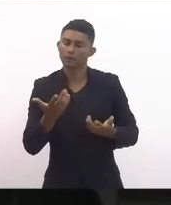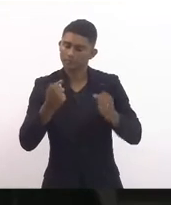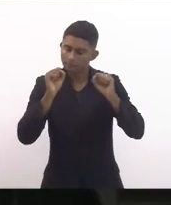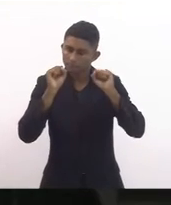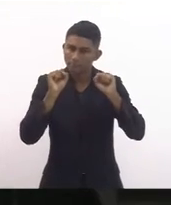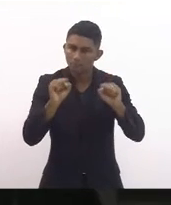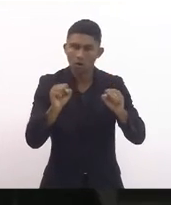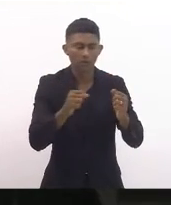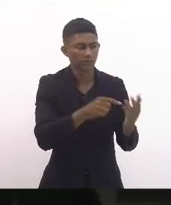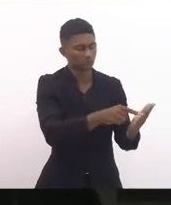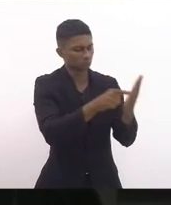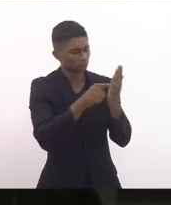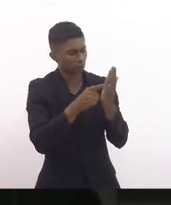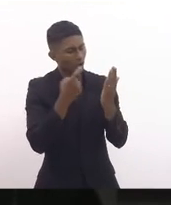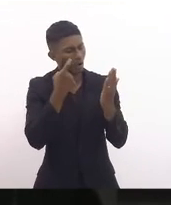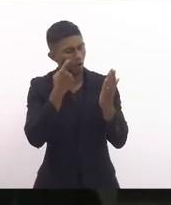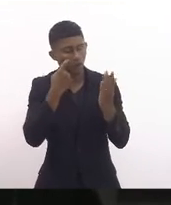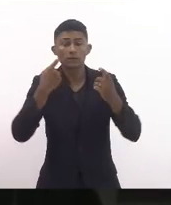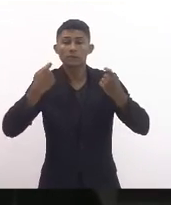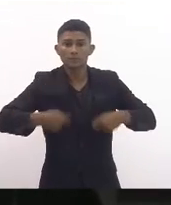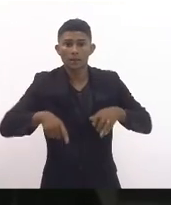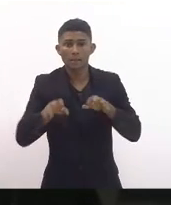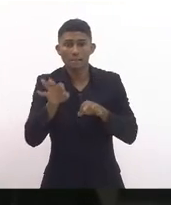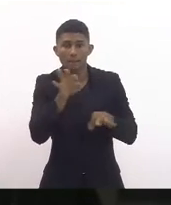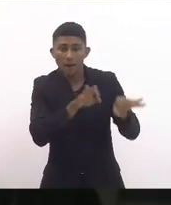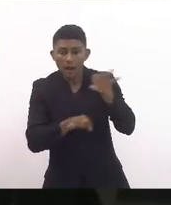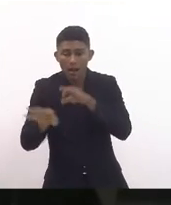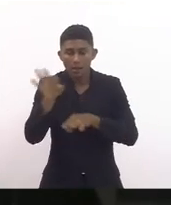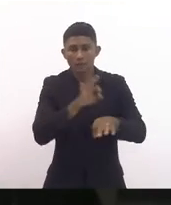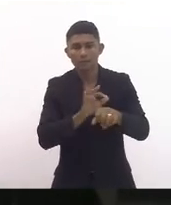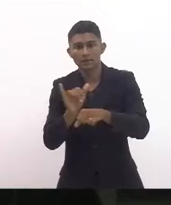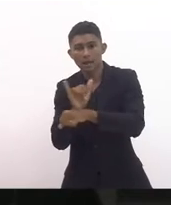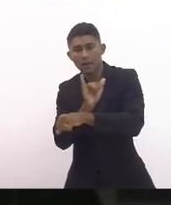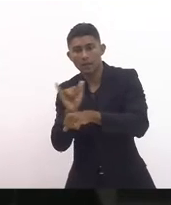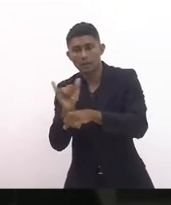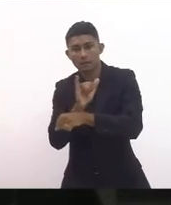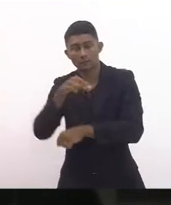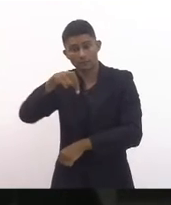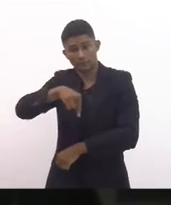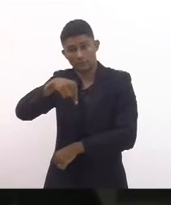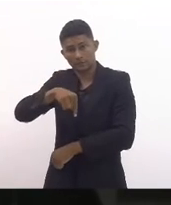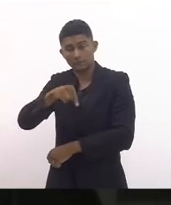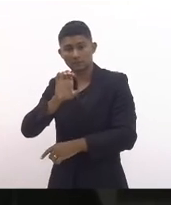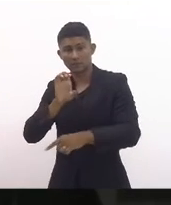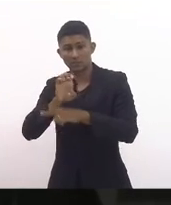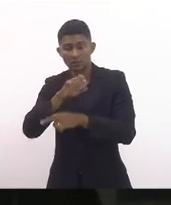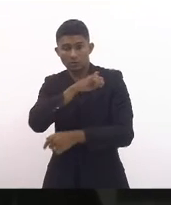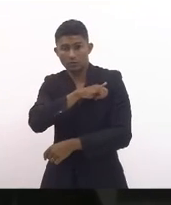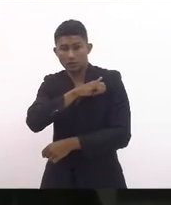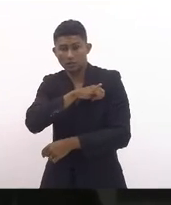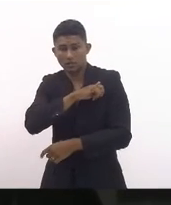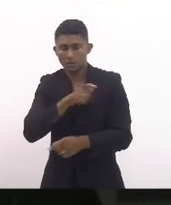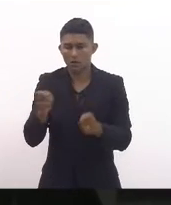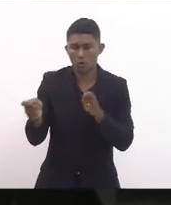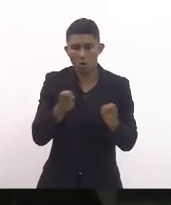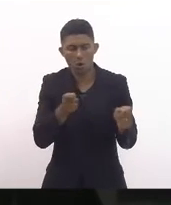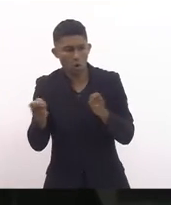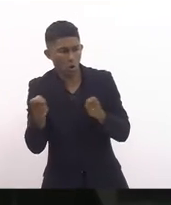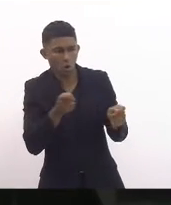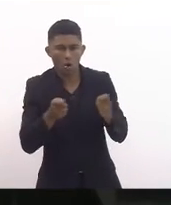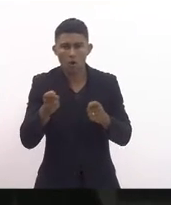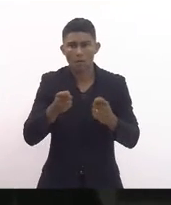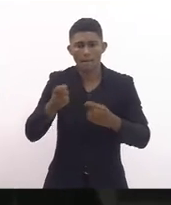planejamento estratégico de desenvolvimento econômico e social do Estado o que deveria